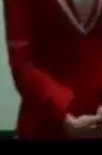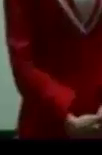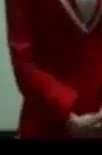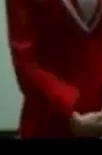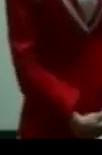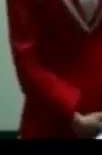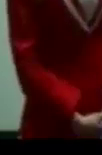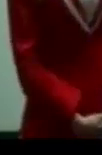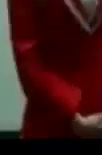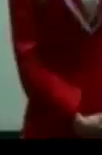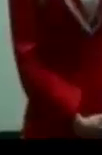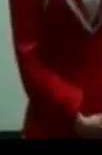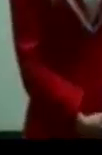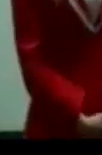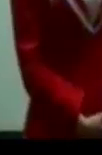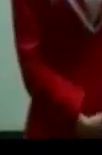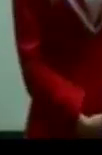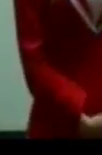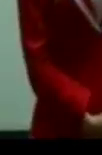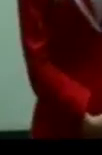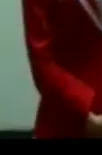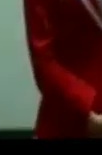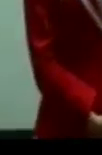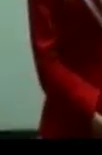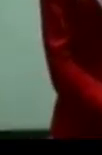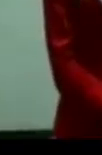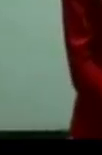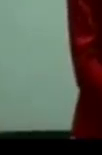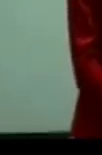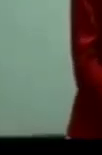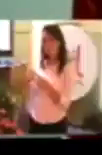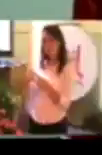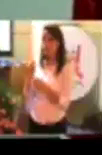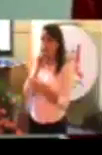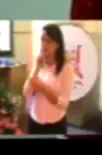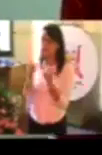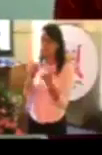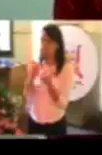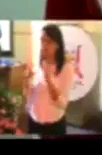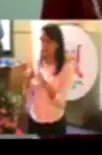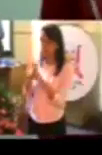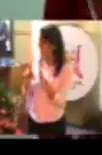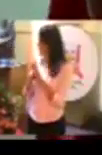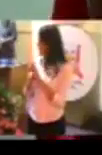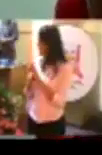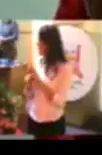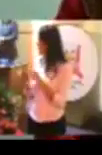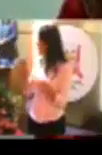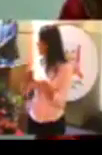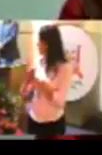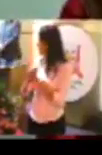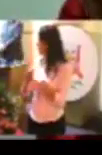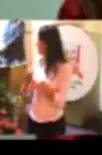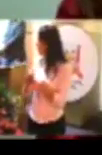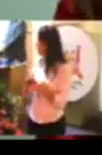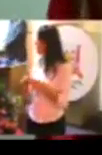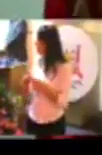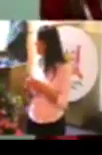Vou fazer duas provocações. Eu vou entregar à senhora um exemplar da Constituição Federal uma